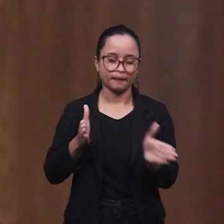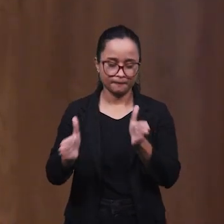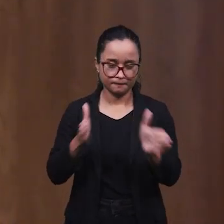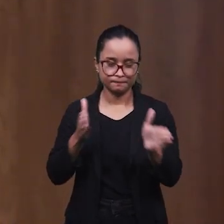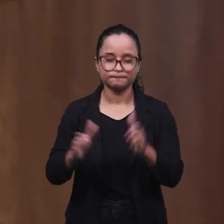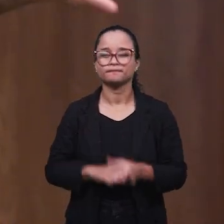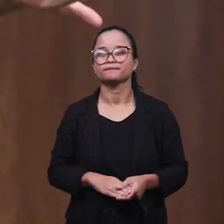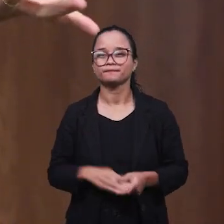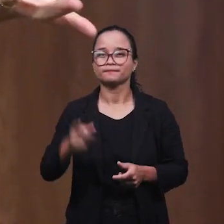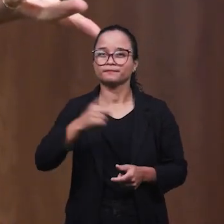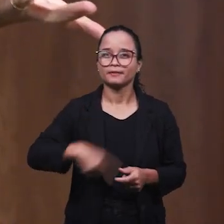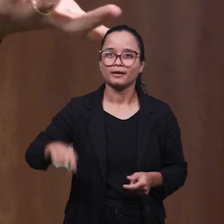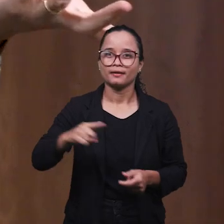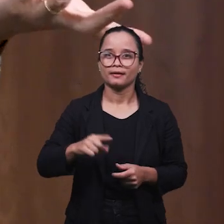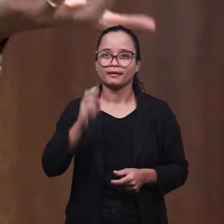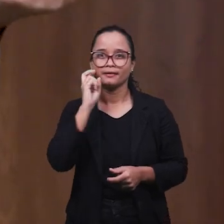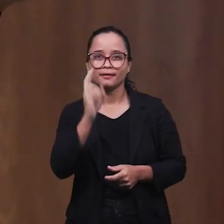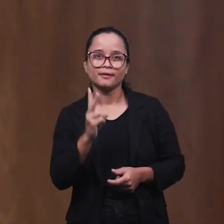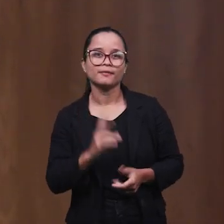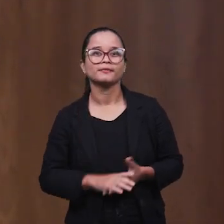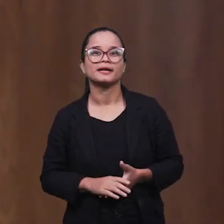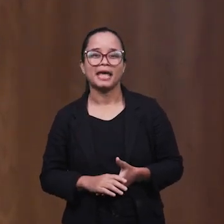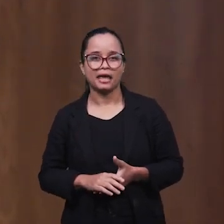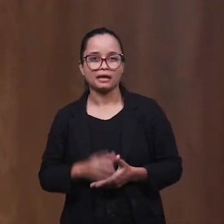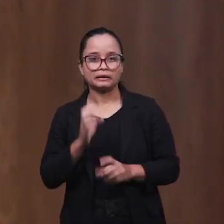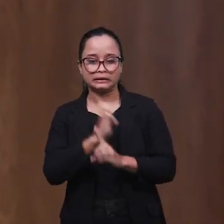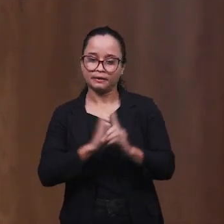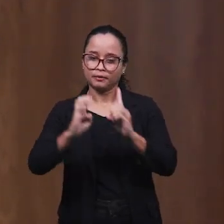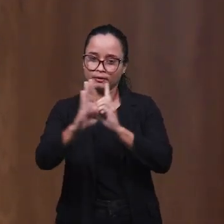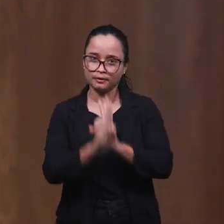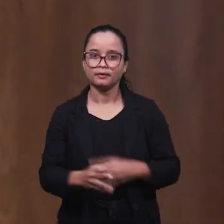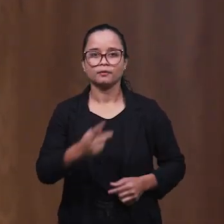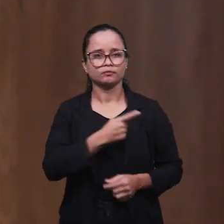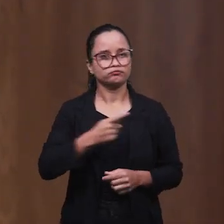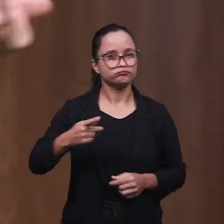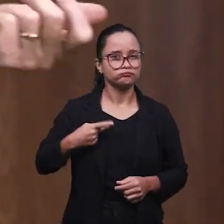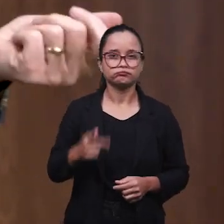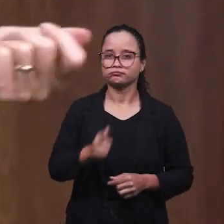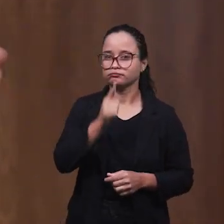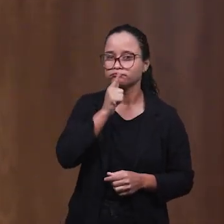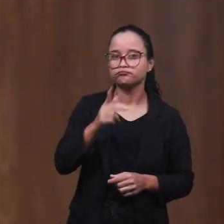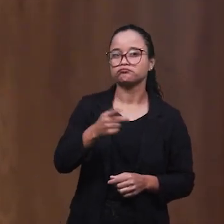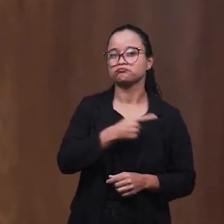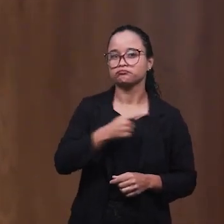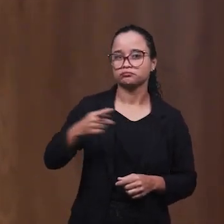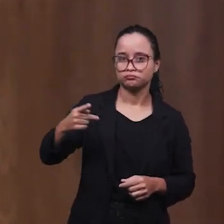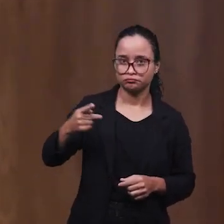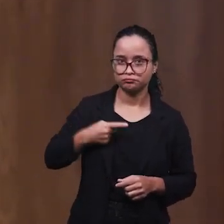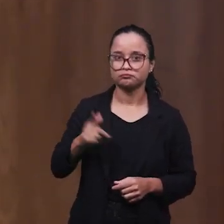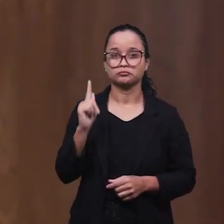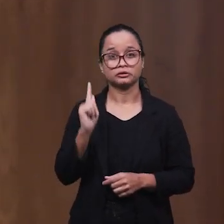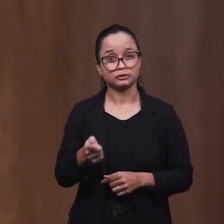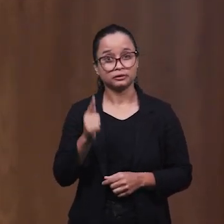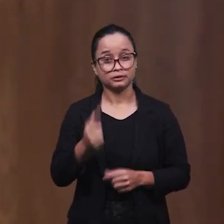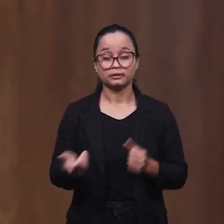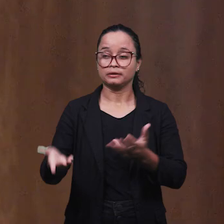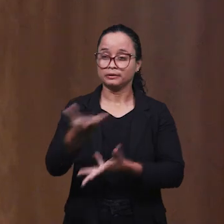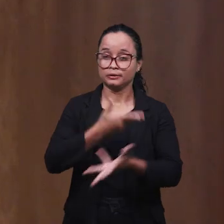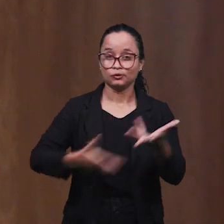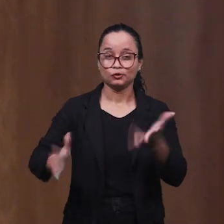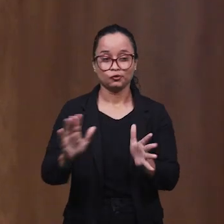acessibilidade. Nós sempre estamos vendo ali na Escola Bíblica Dominical, o pastor Gilson, o pastor Gedeuti, ali os dois se